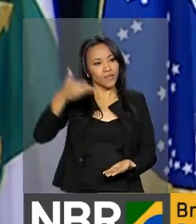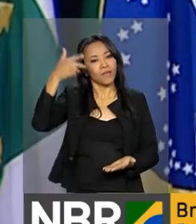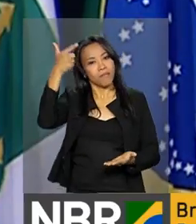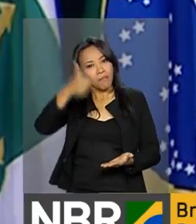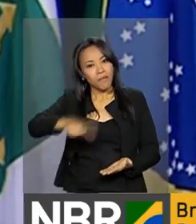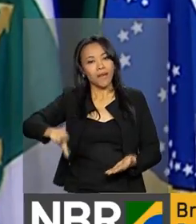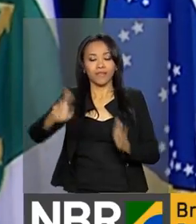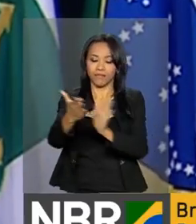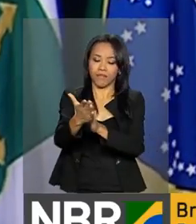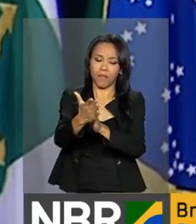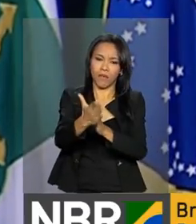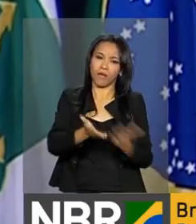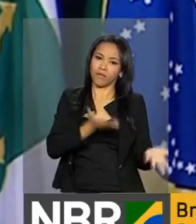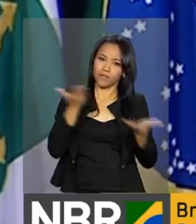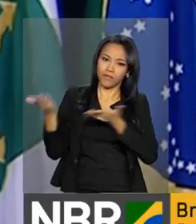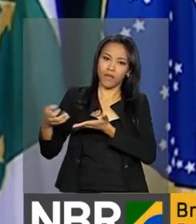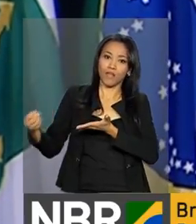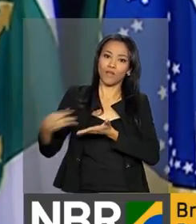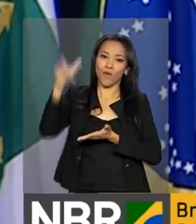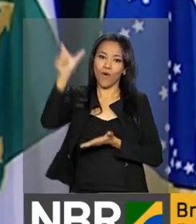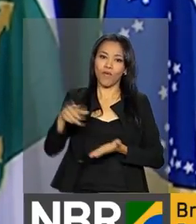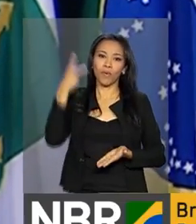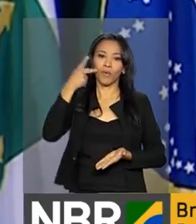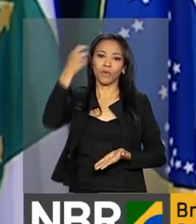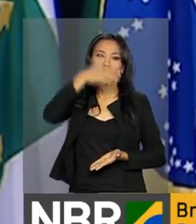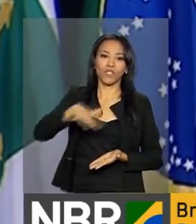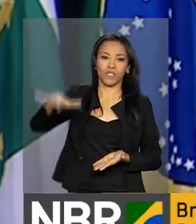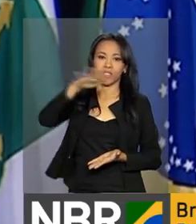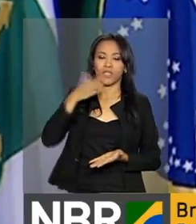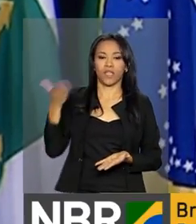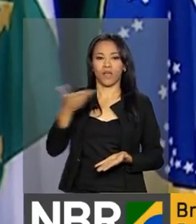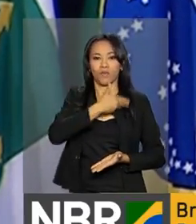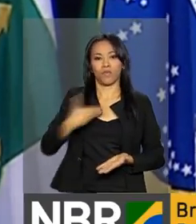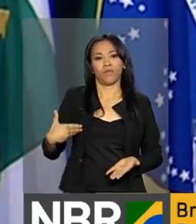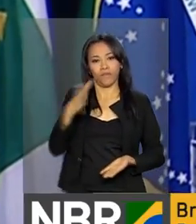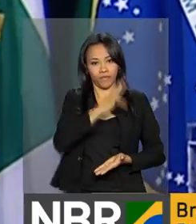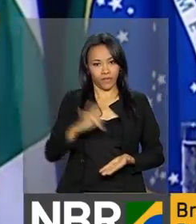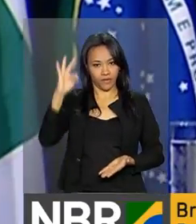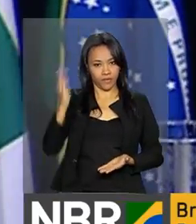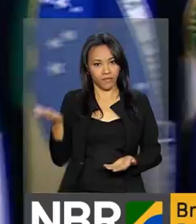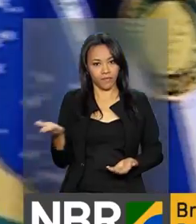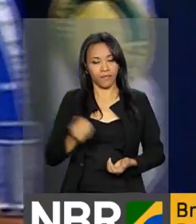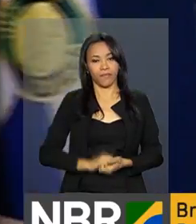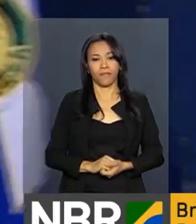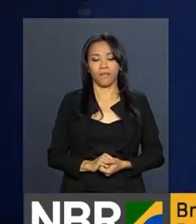caloroso o aplauso com a nova procuradora geral da república